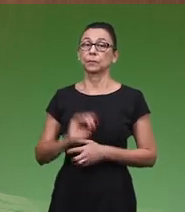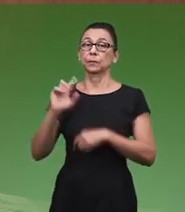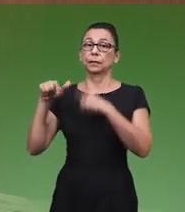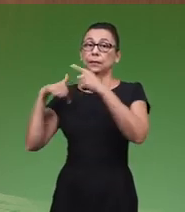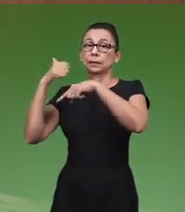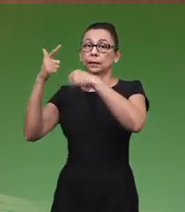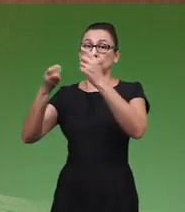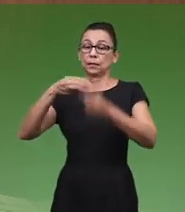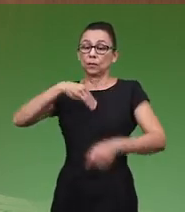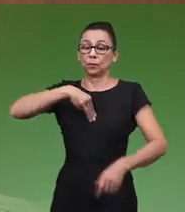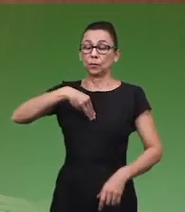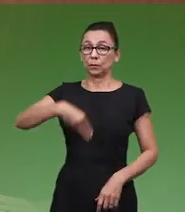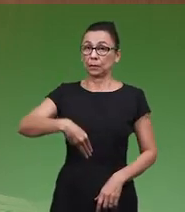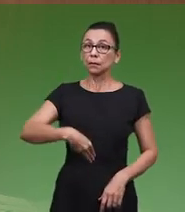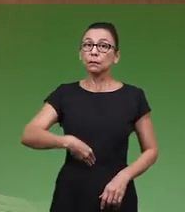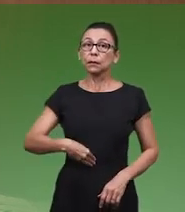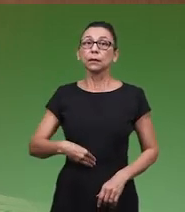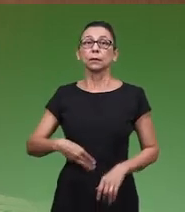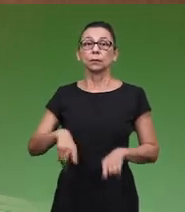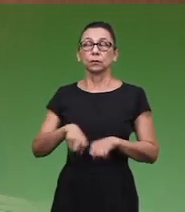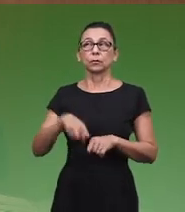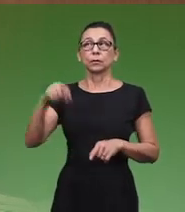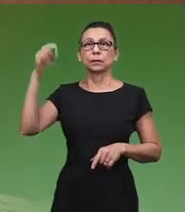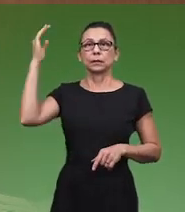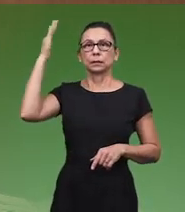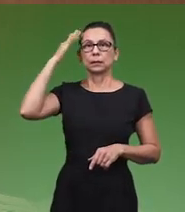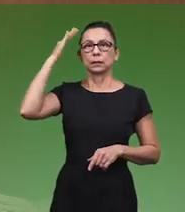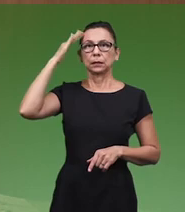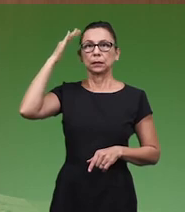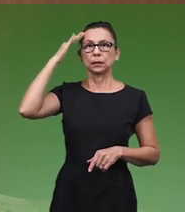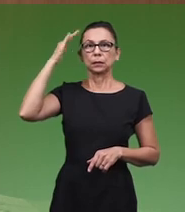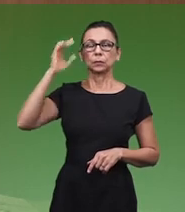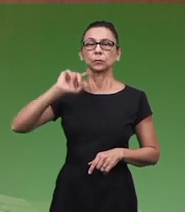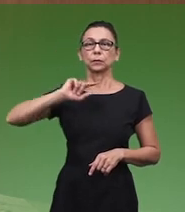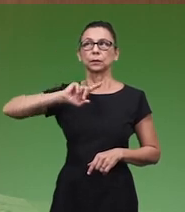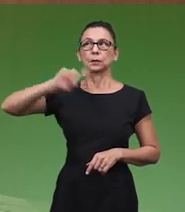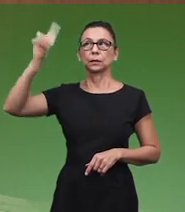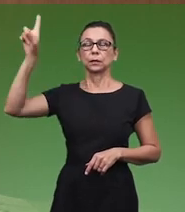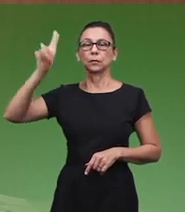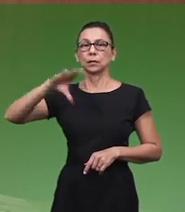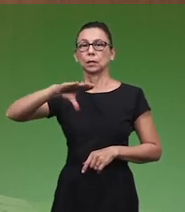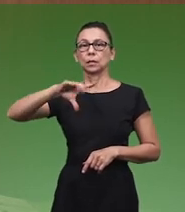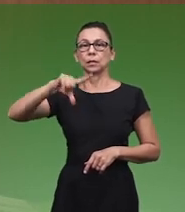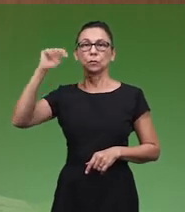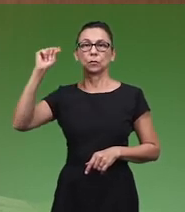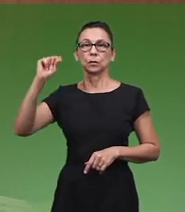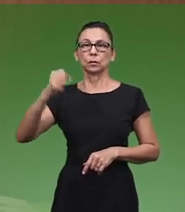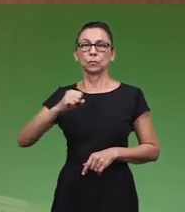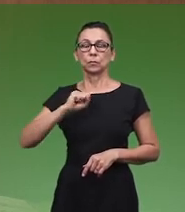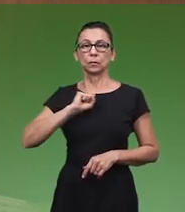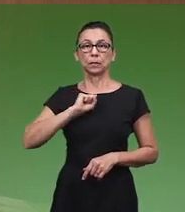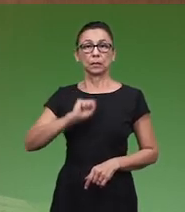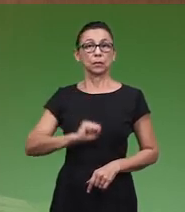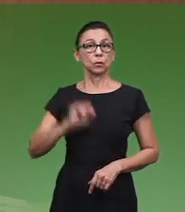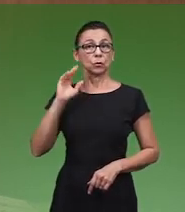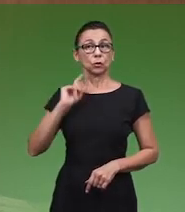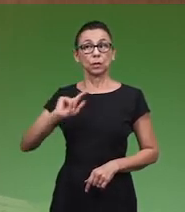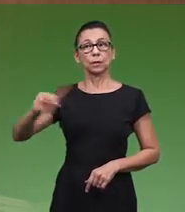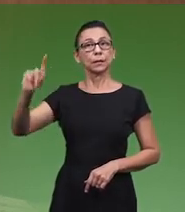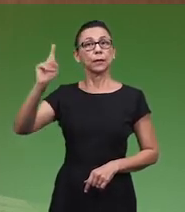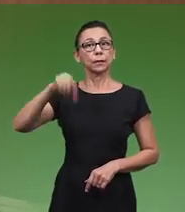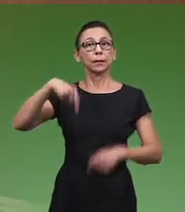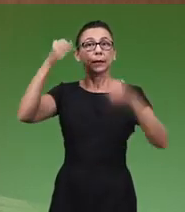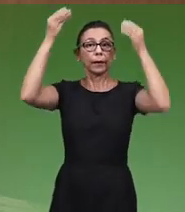tinha uma coisa grandiosa e ia levantar um sacerdote eterno. E que esse sacerdote eterno era rei de